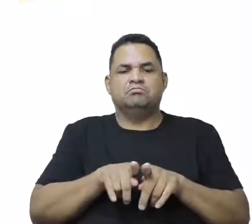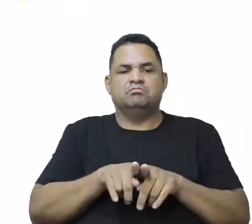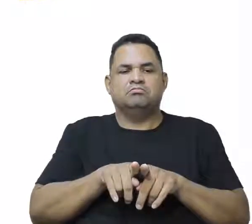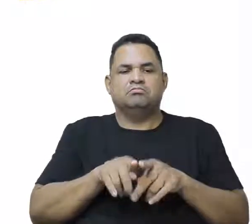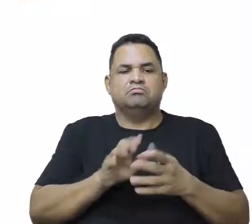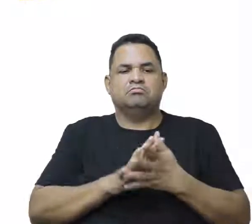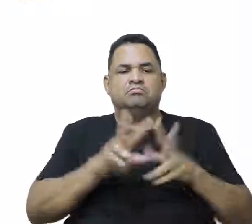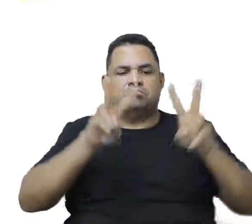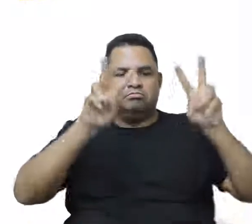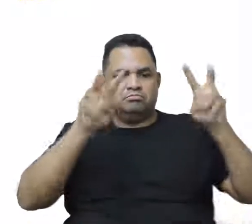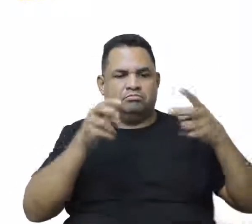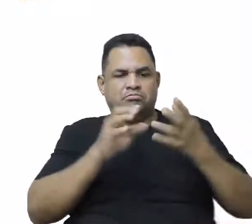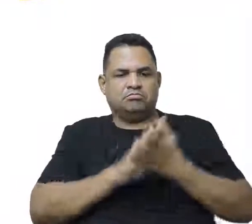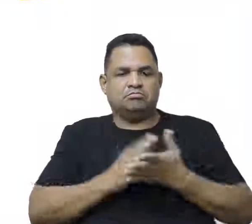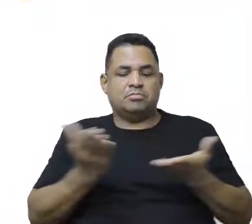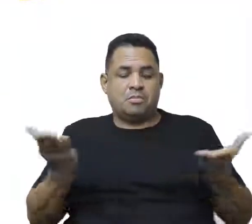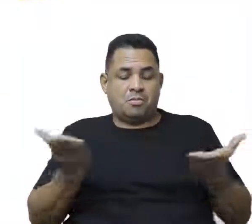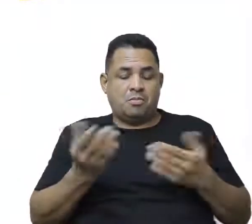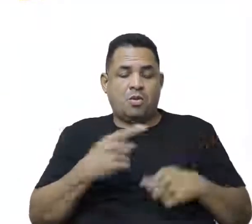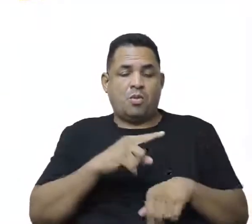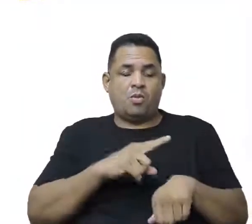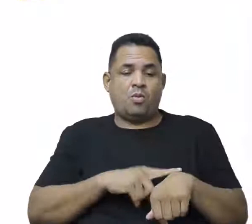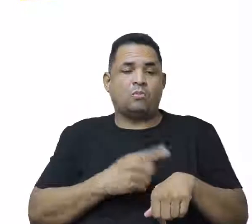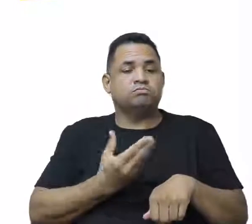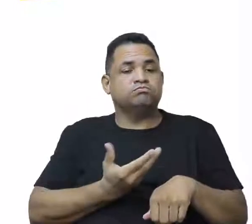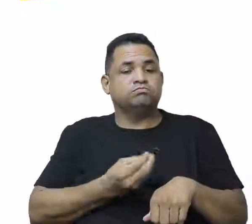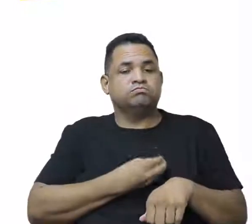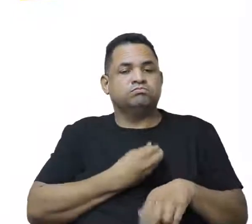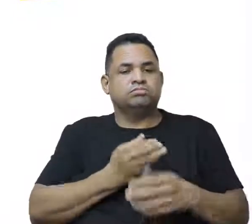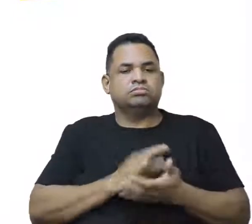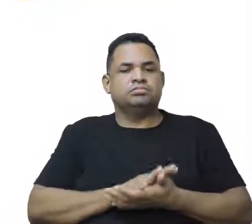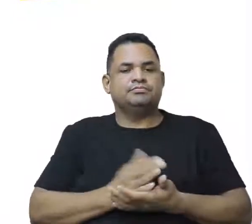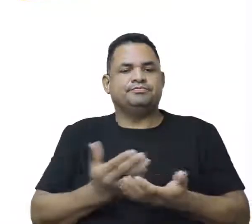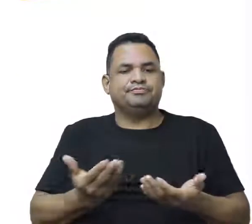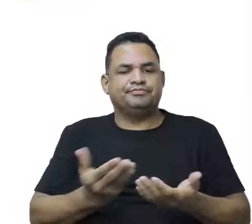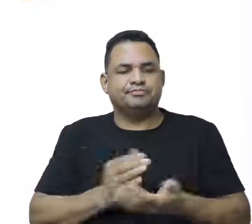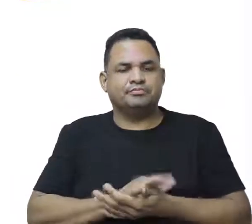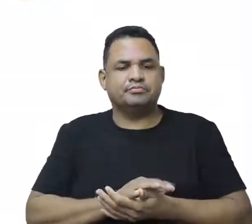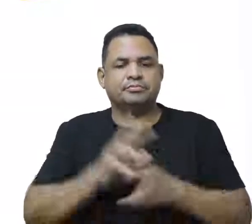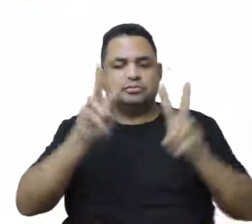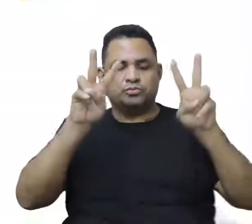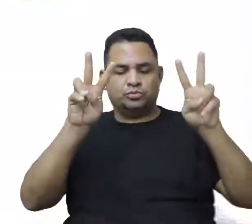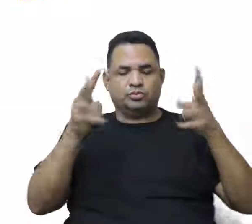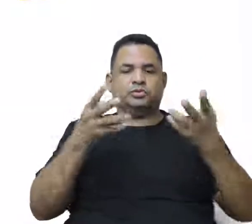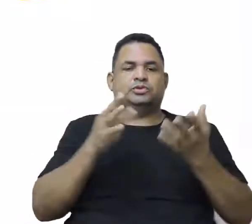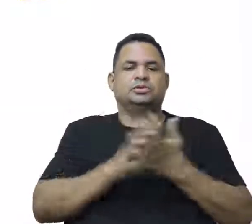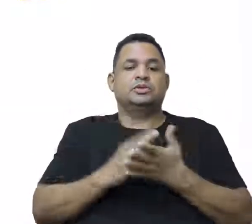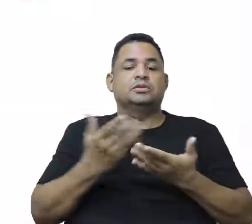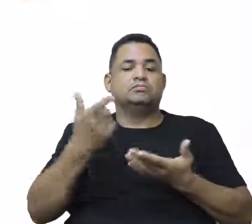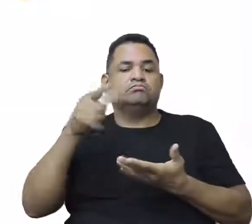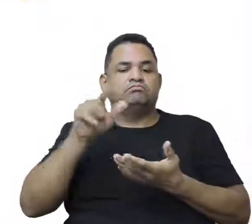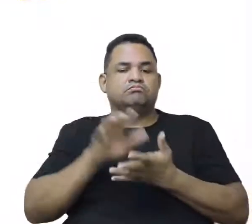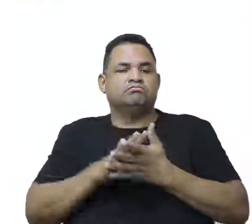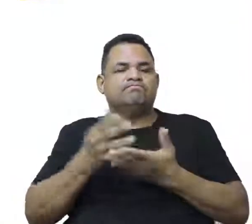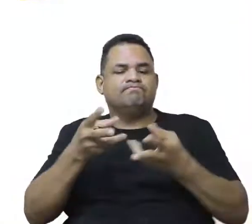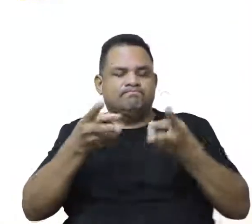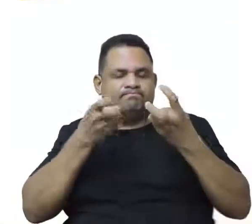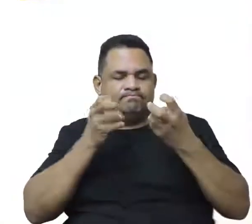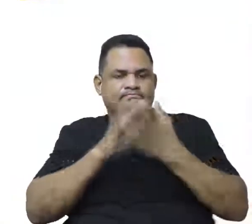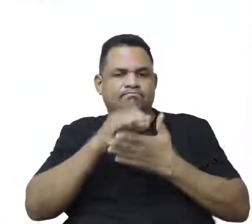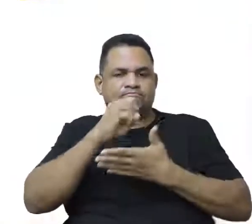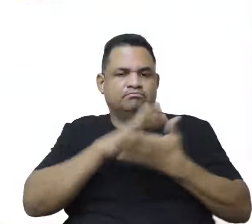contempla temáticas e assuntos da atualidade. Às vezes, por um título, eu consigo identificar a questão